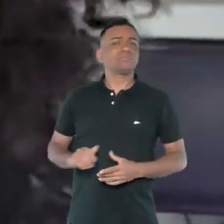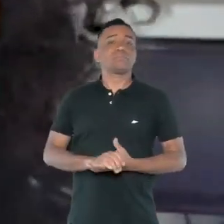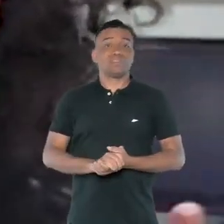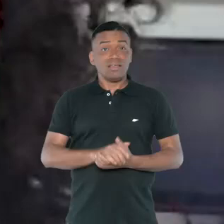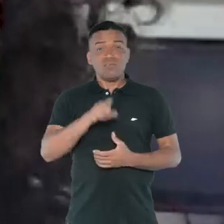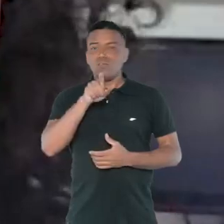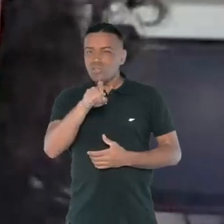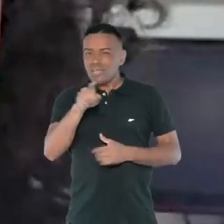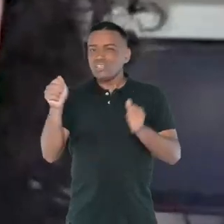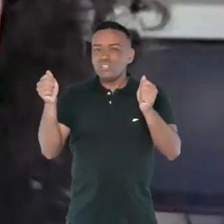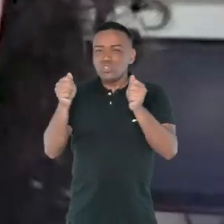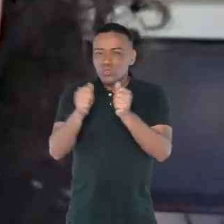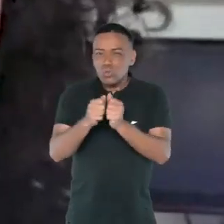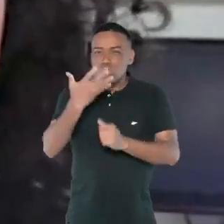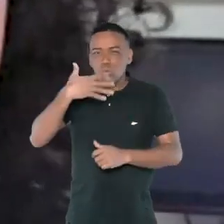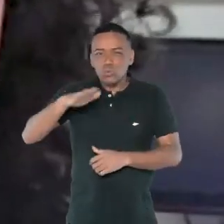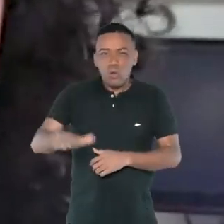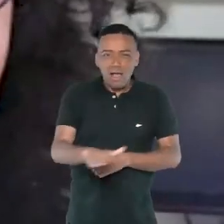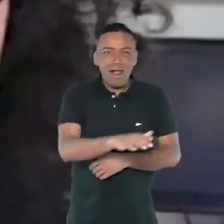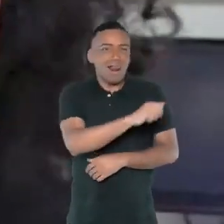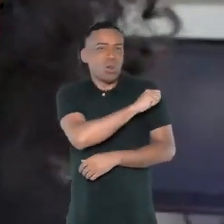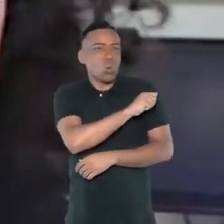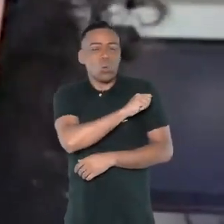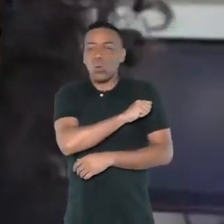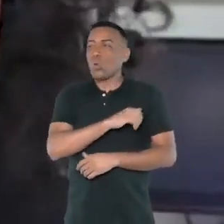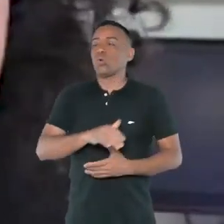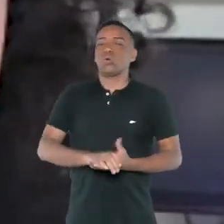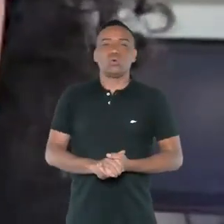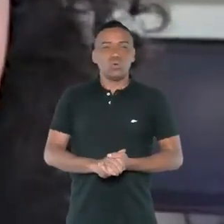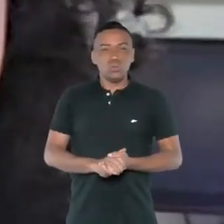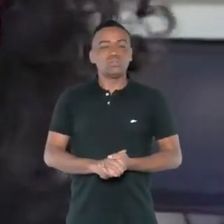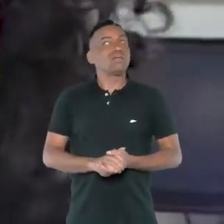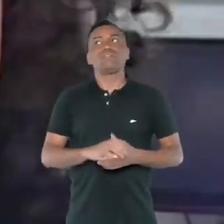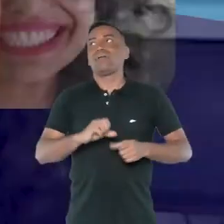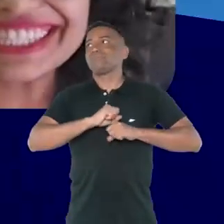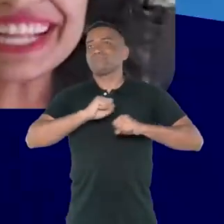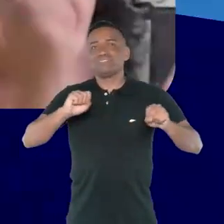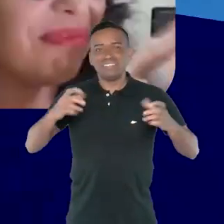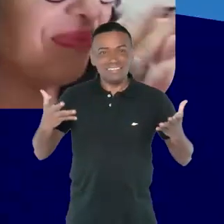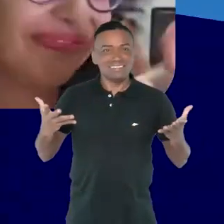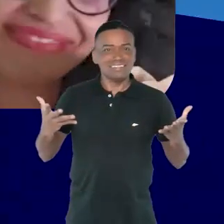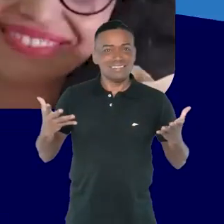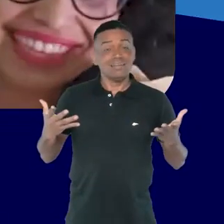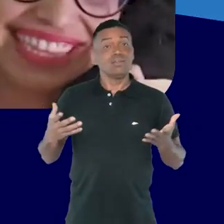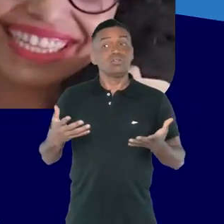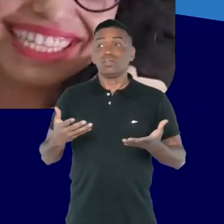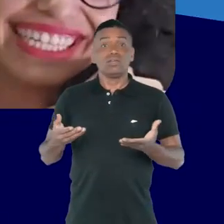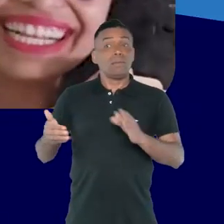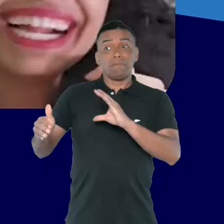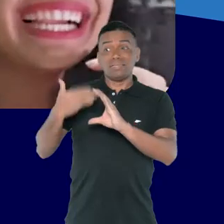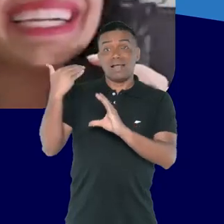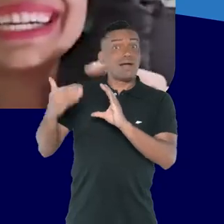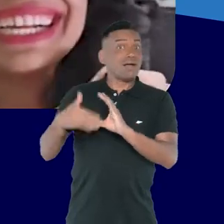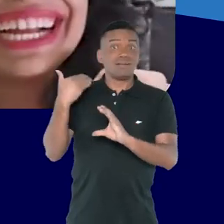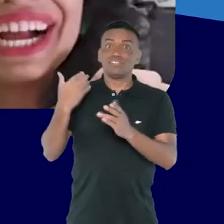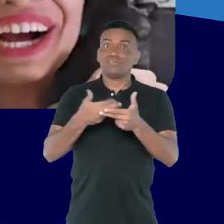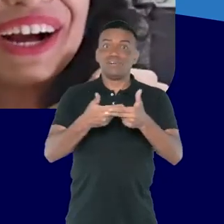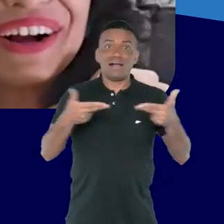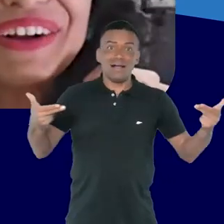falou sobre a valorização da herança africana. Comentar com você que seus alunos, né, que já passaram por você, devem ter